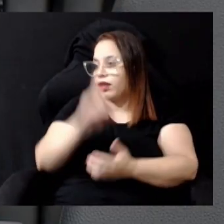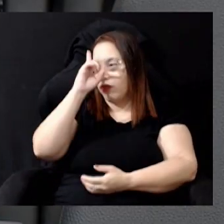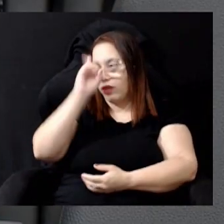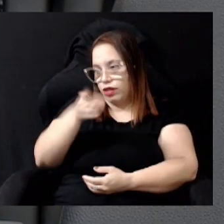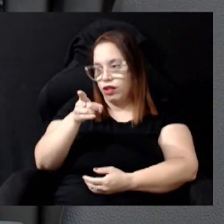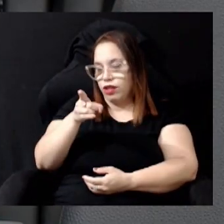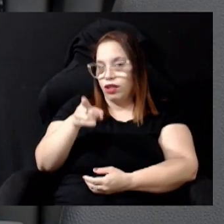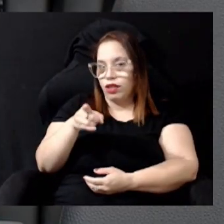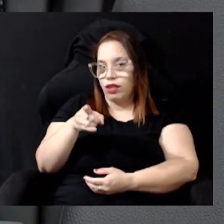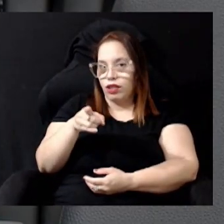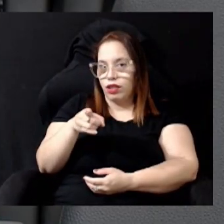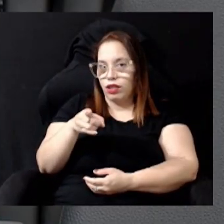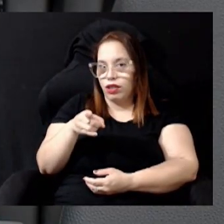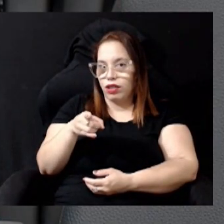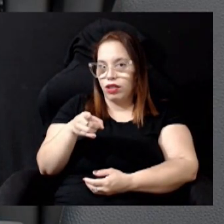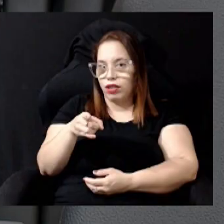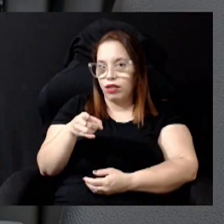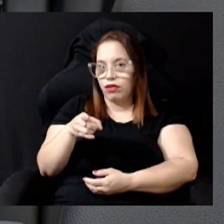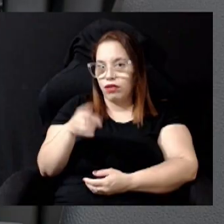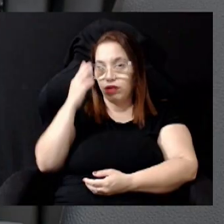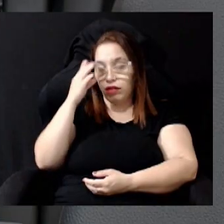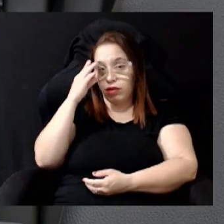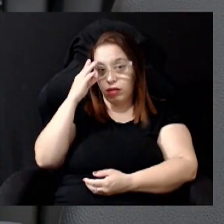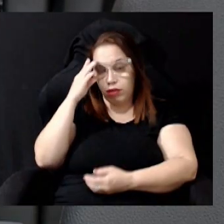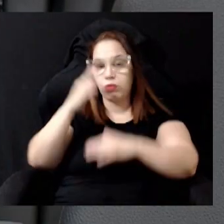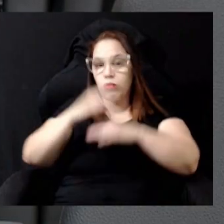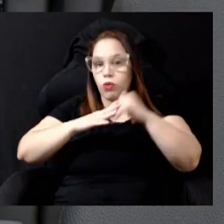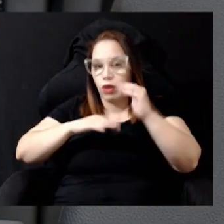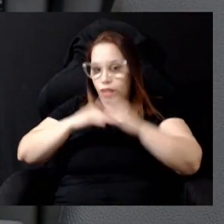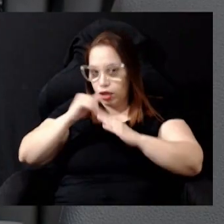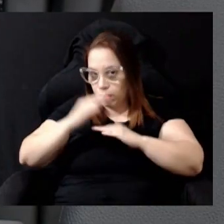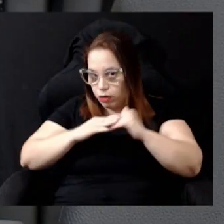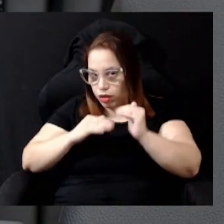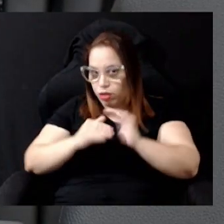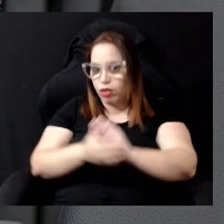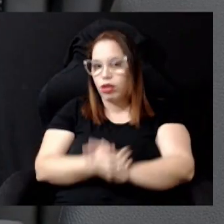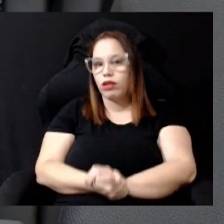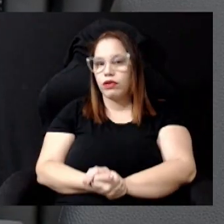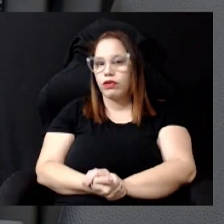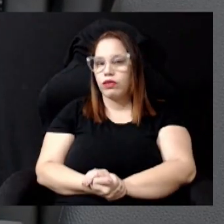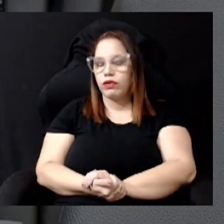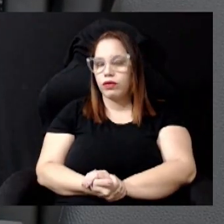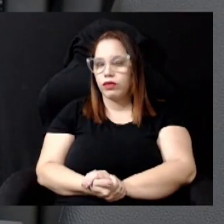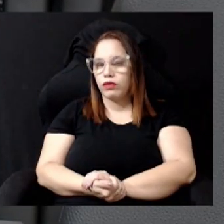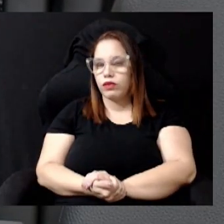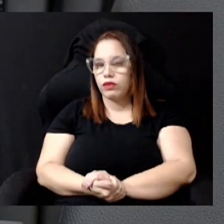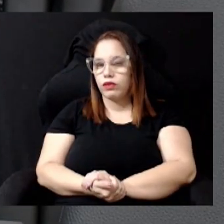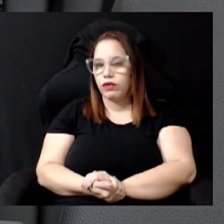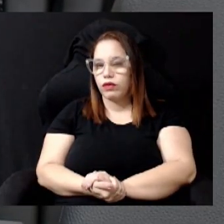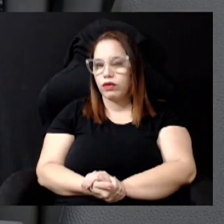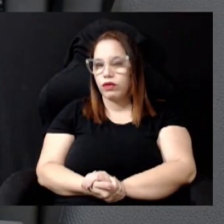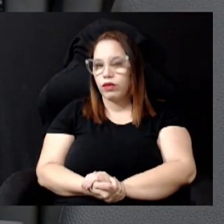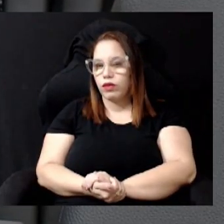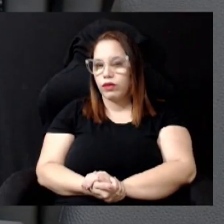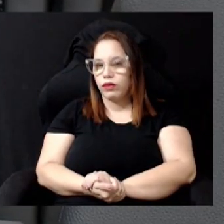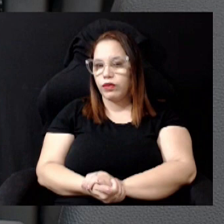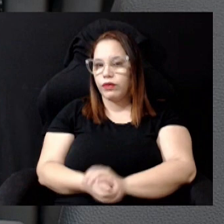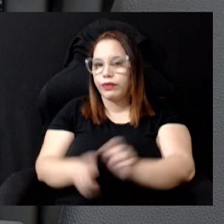todo um fluxo, né, para o tratamento, entende? Então, esse dia que as pessoas